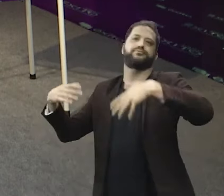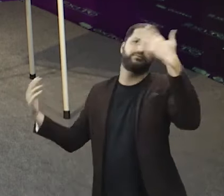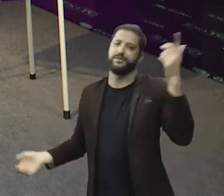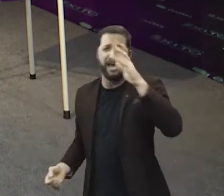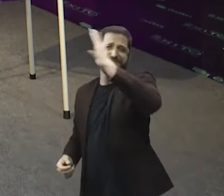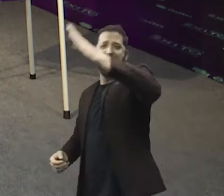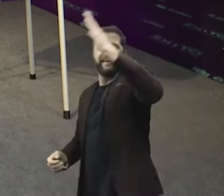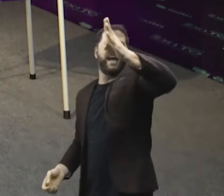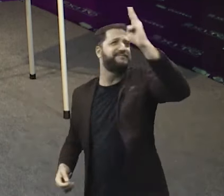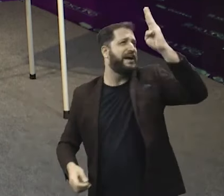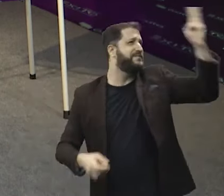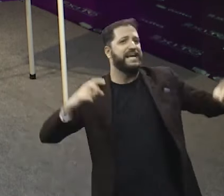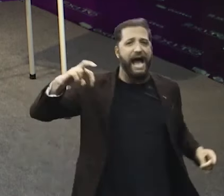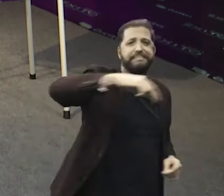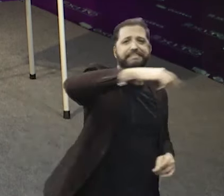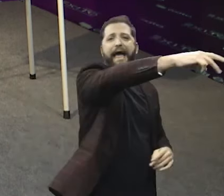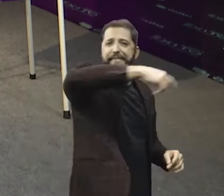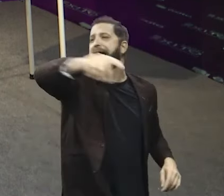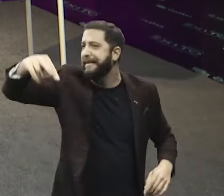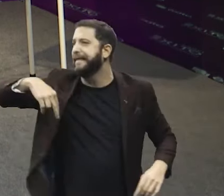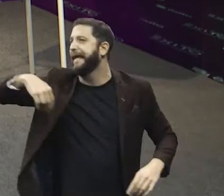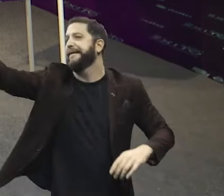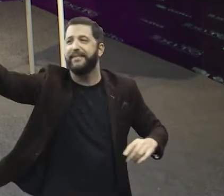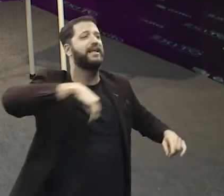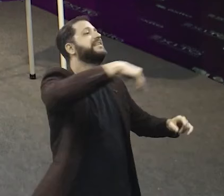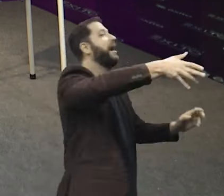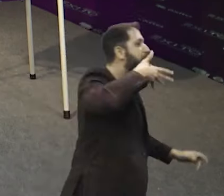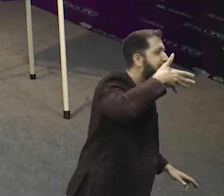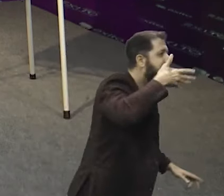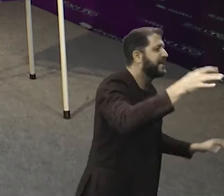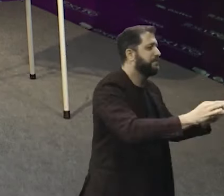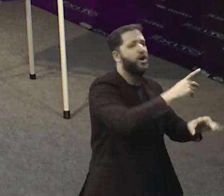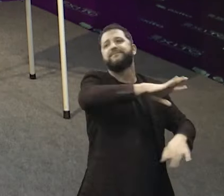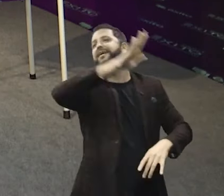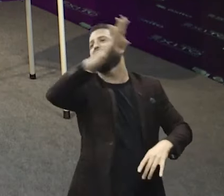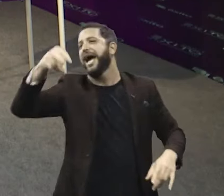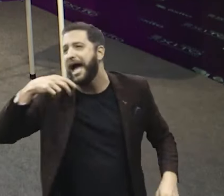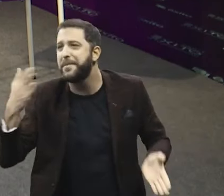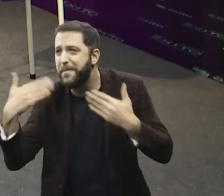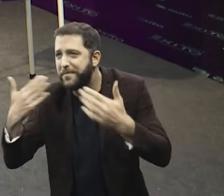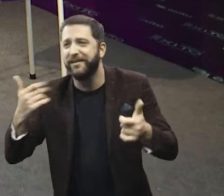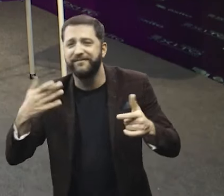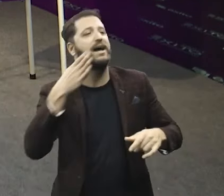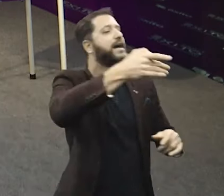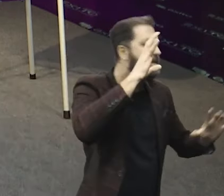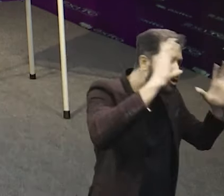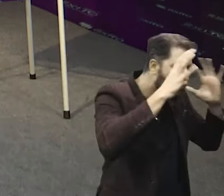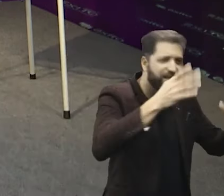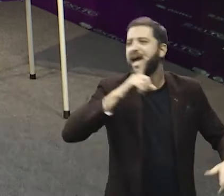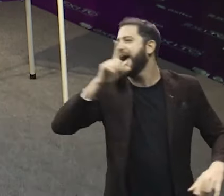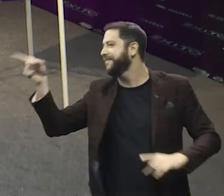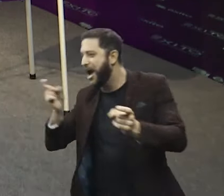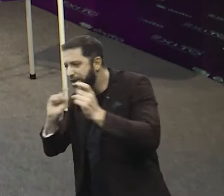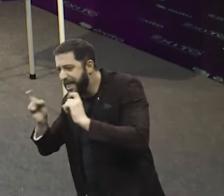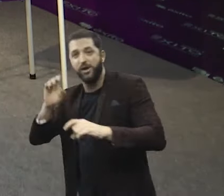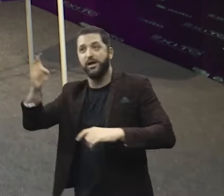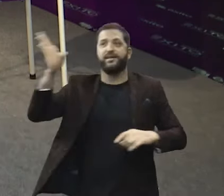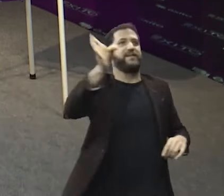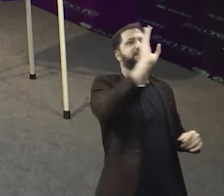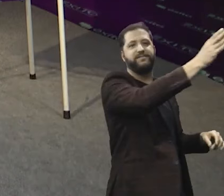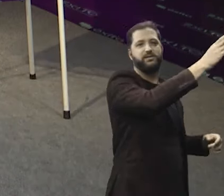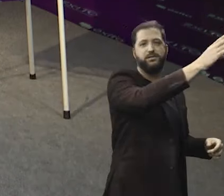e quando tá lá no ser Educacional vai para uma coisa vai paraa outra e visita um departamento Se você entra só dentro dessa realidade virtual você não